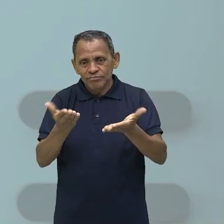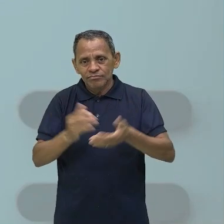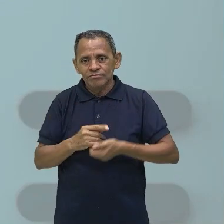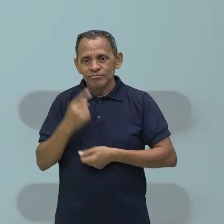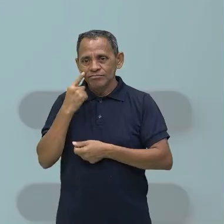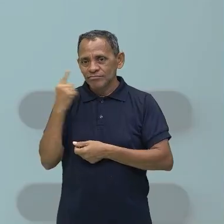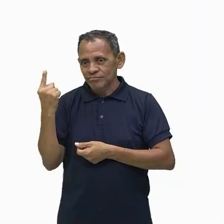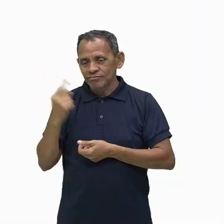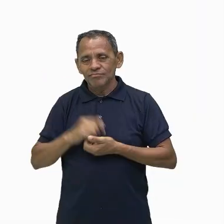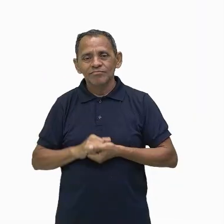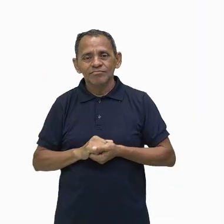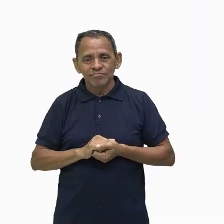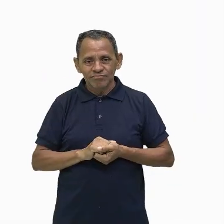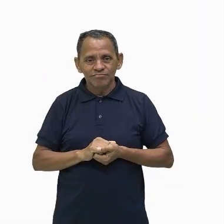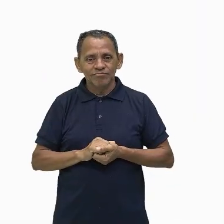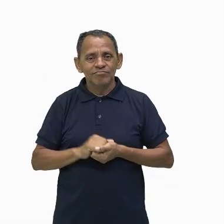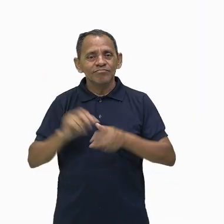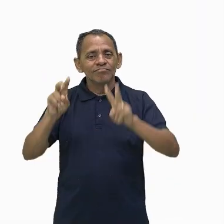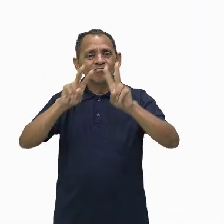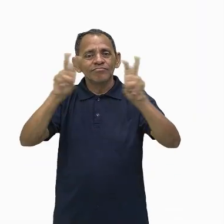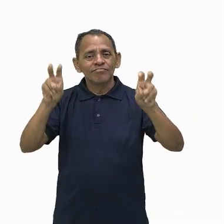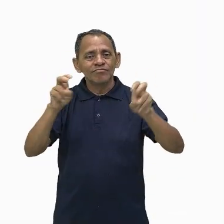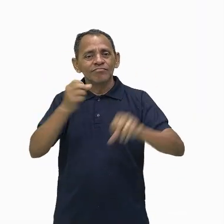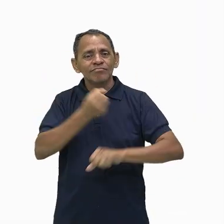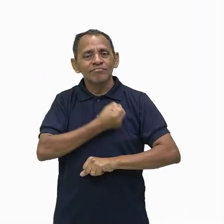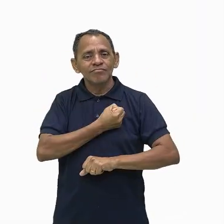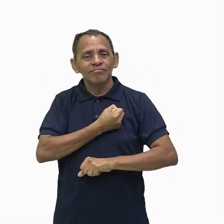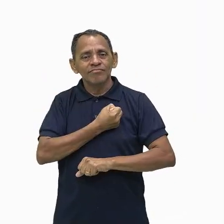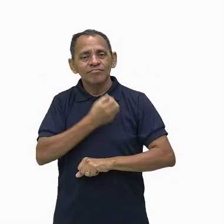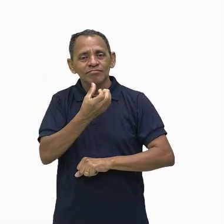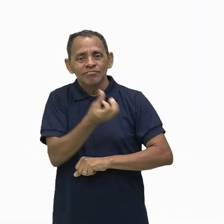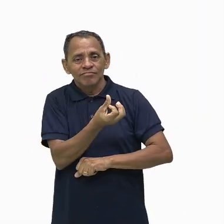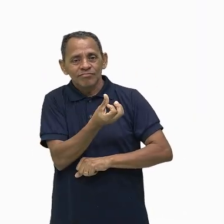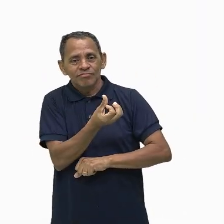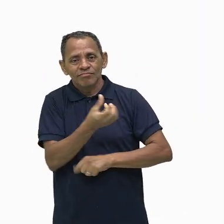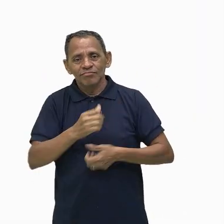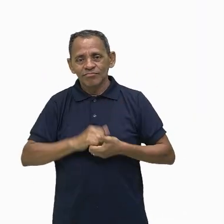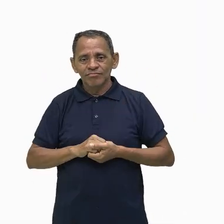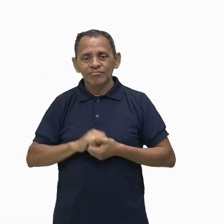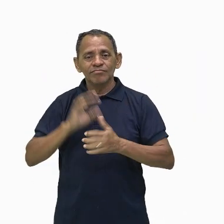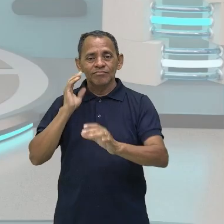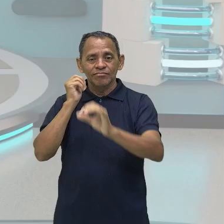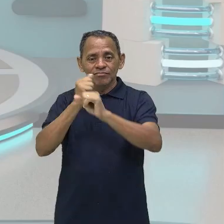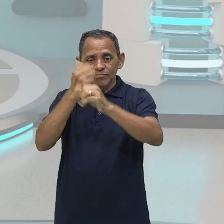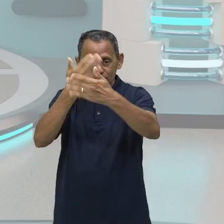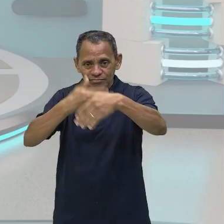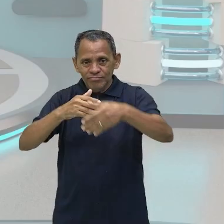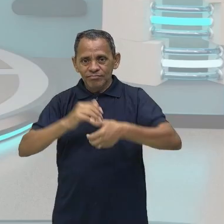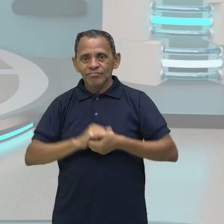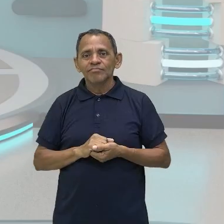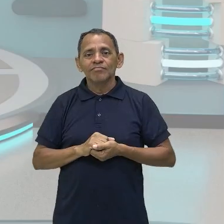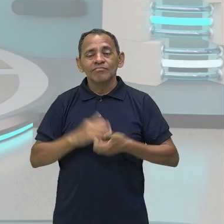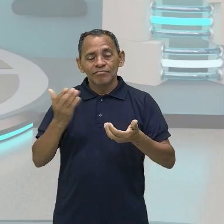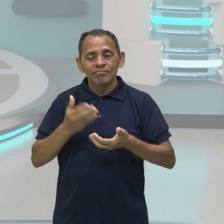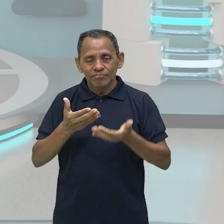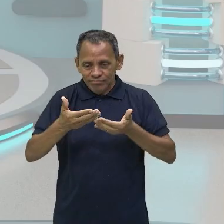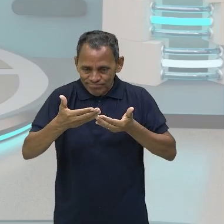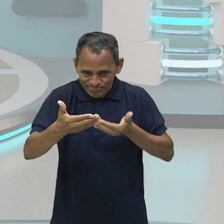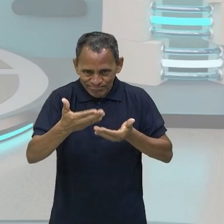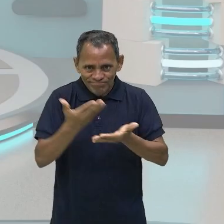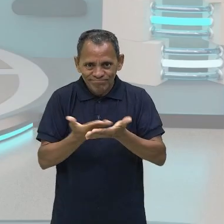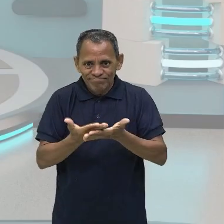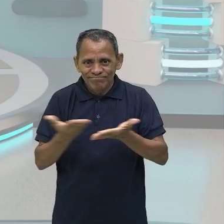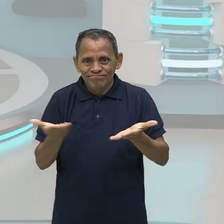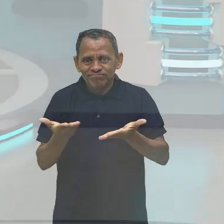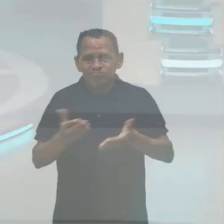Vamos ver o que temos? Aula 6, revisão e avaliação. Vamos então à nossa